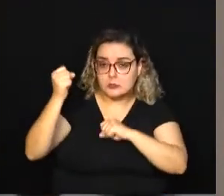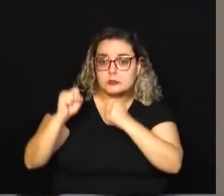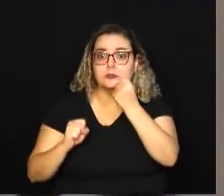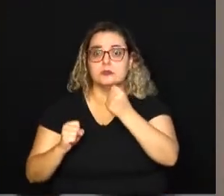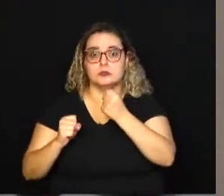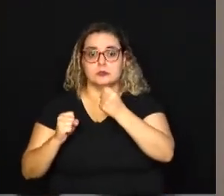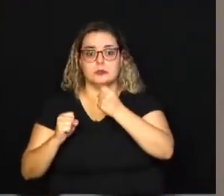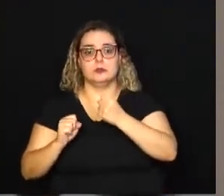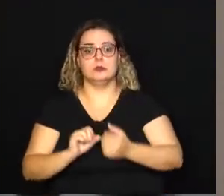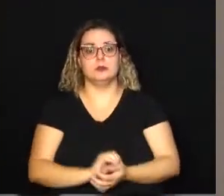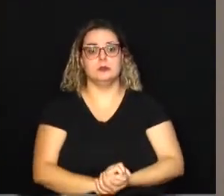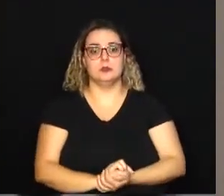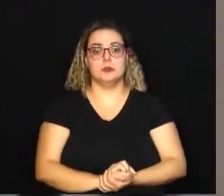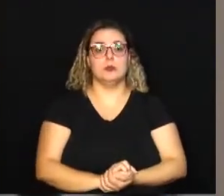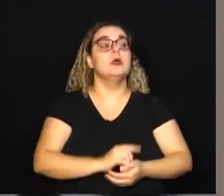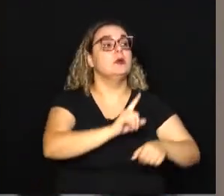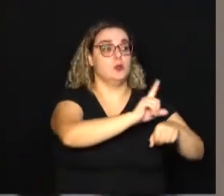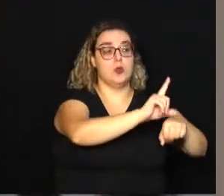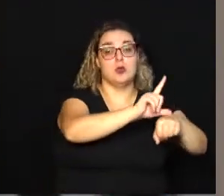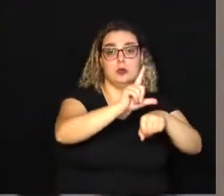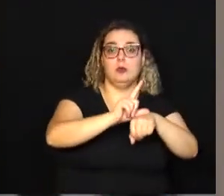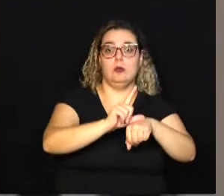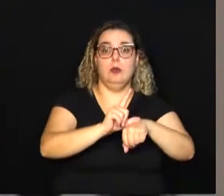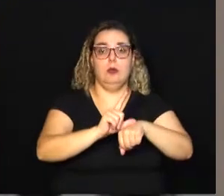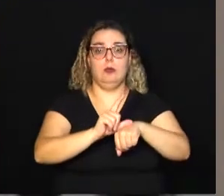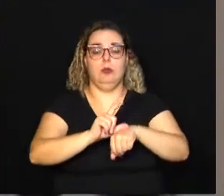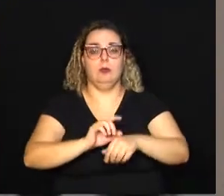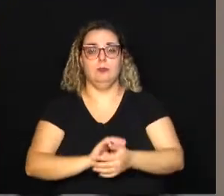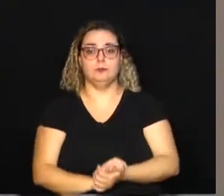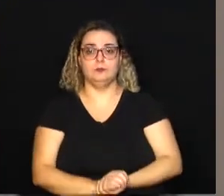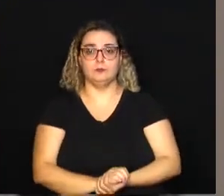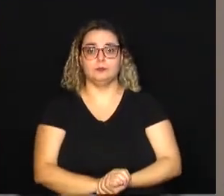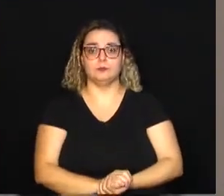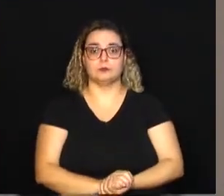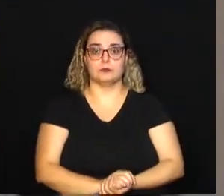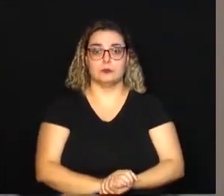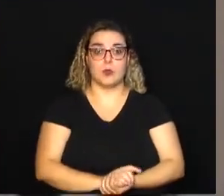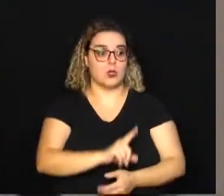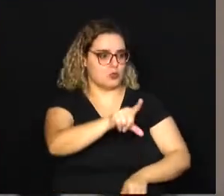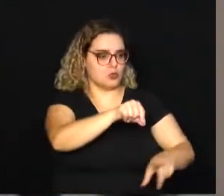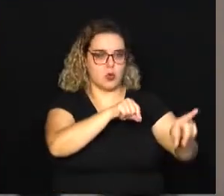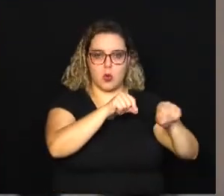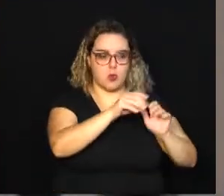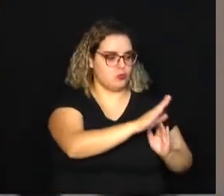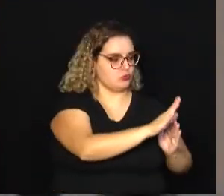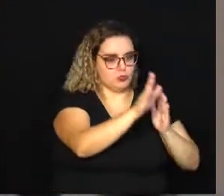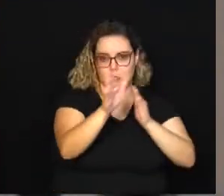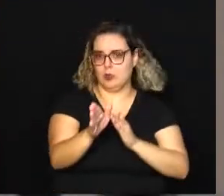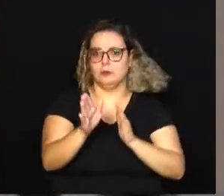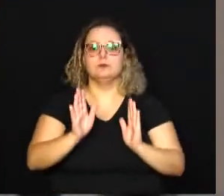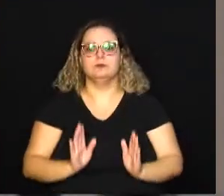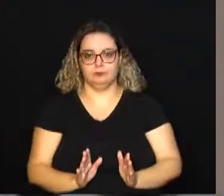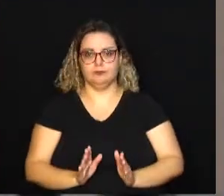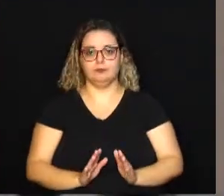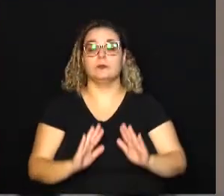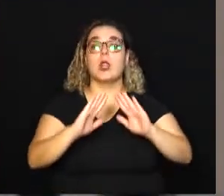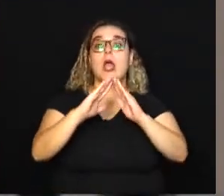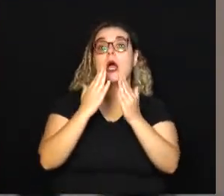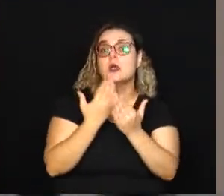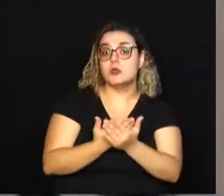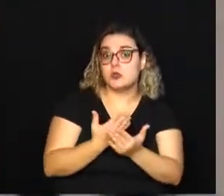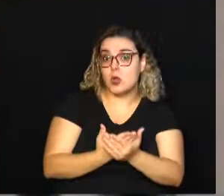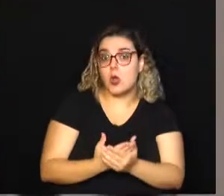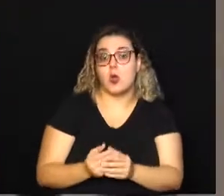o comércio tomaram outras direções. A escola, para que ela